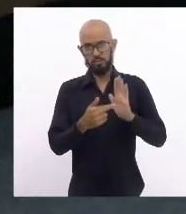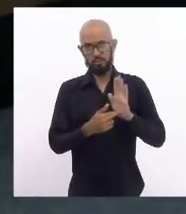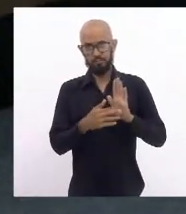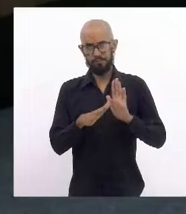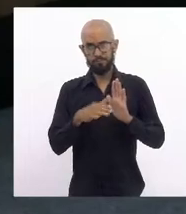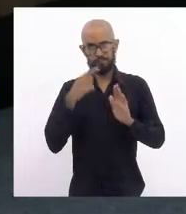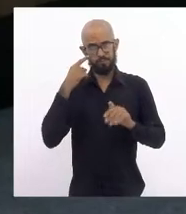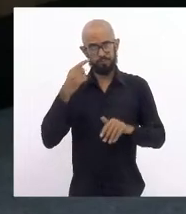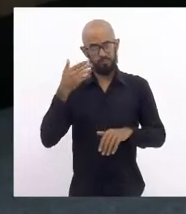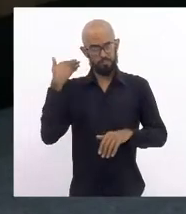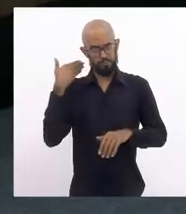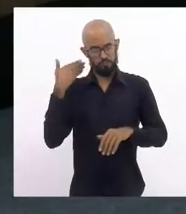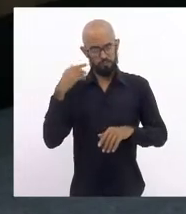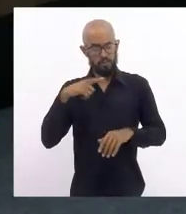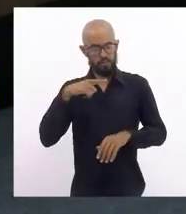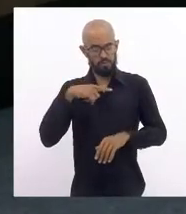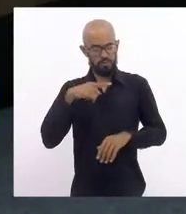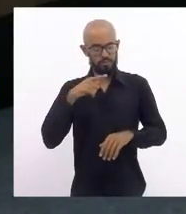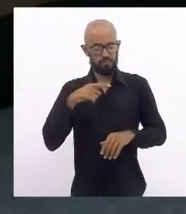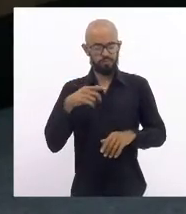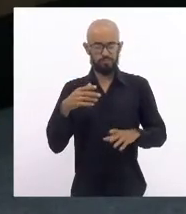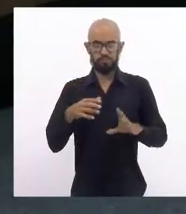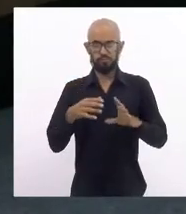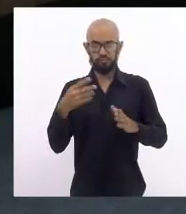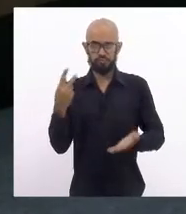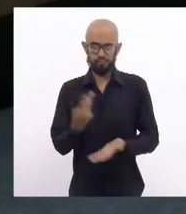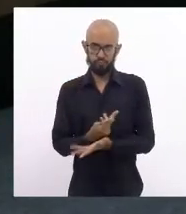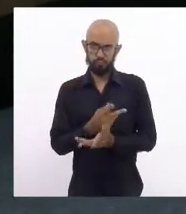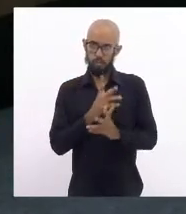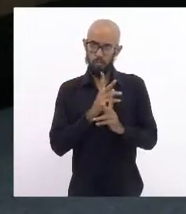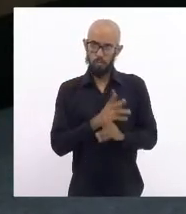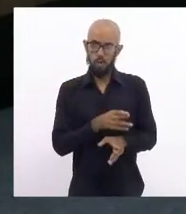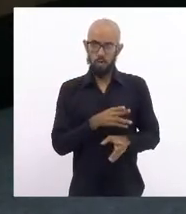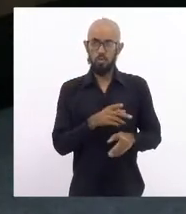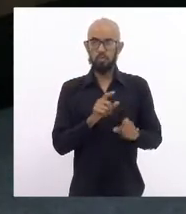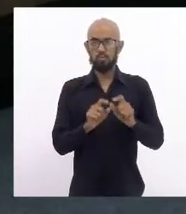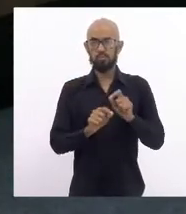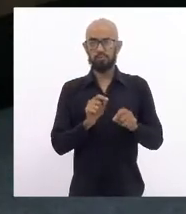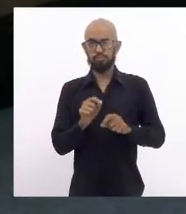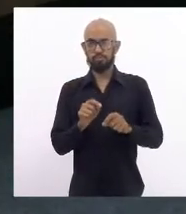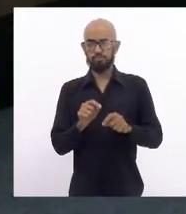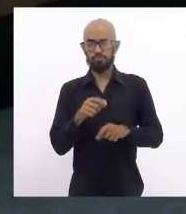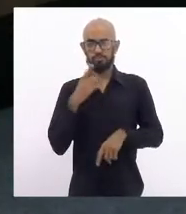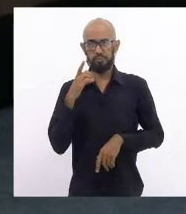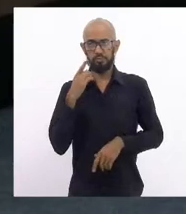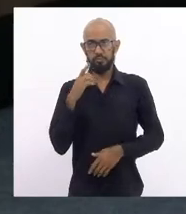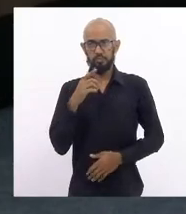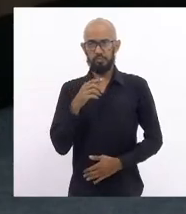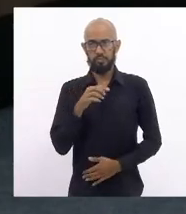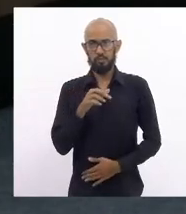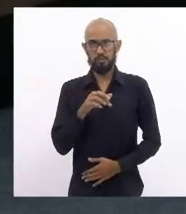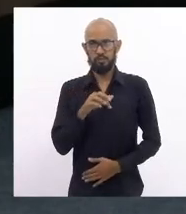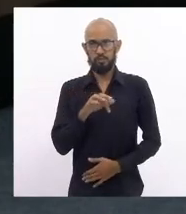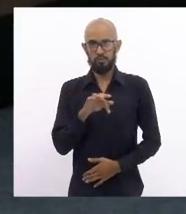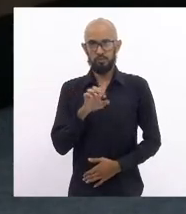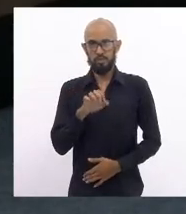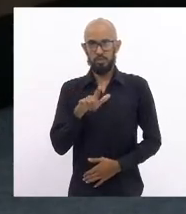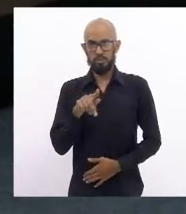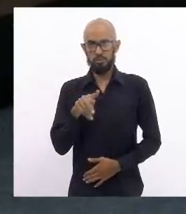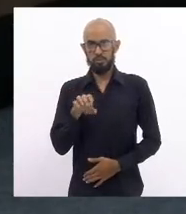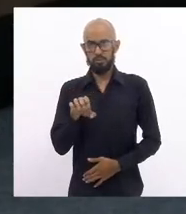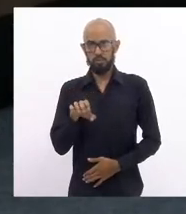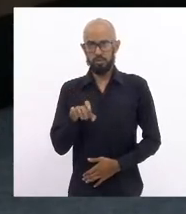passada, teve um episódio exatamente igual, onde o deputado Felipe Soares, da